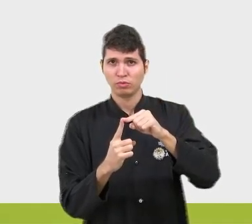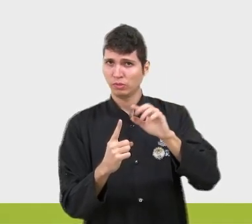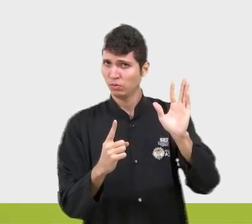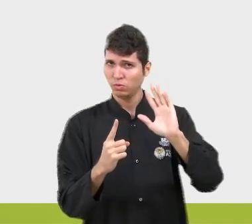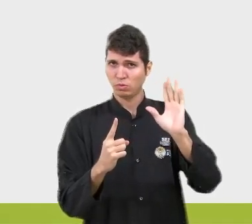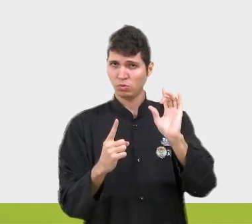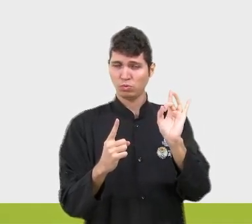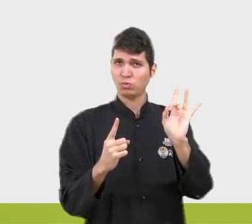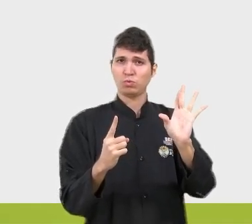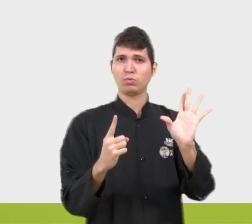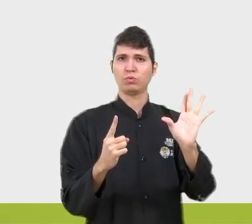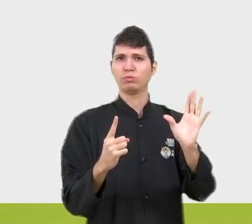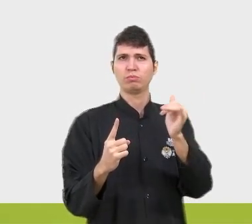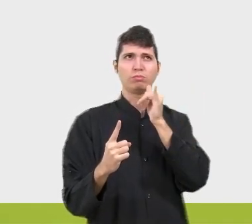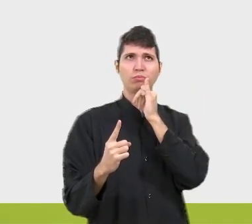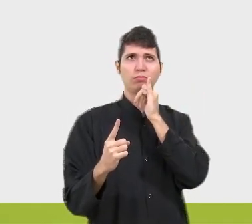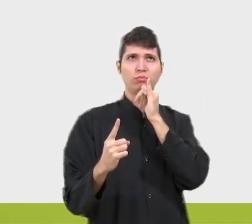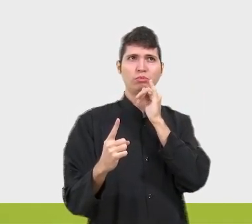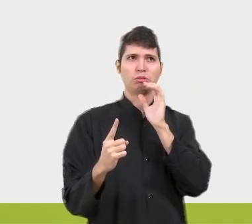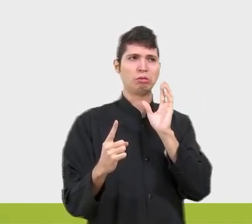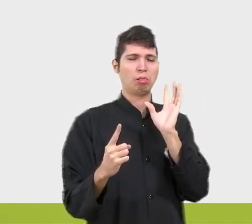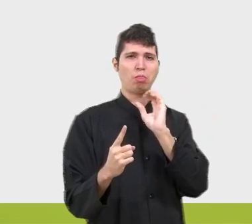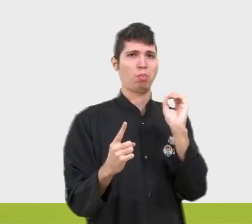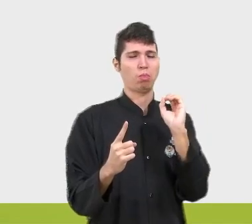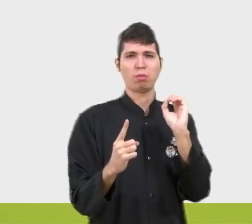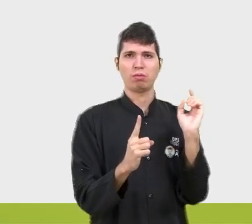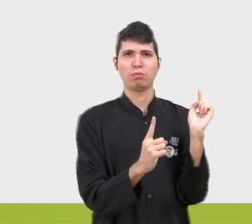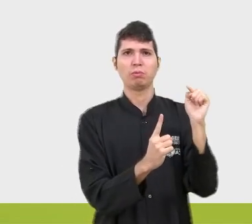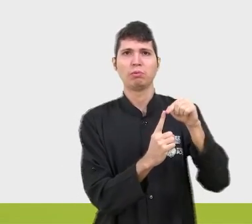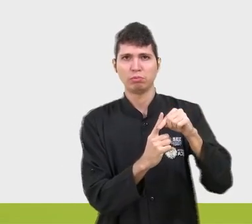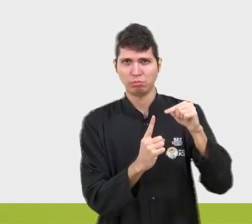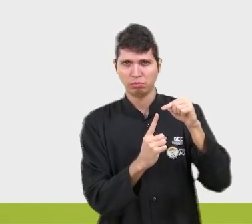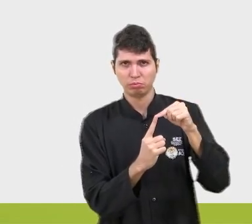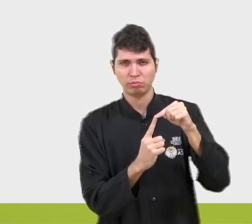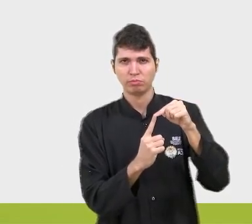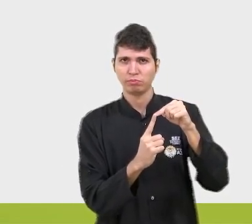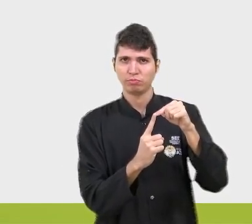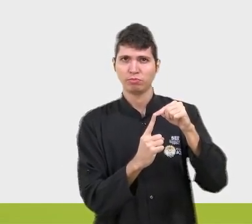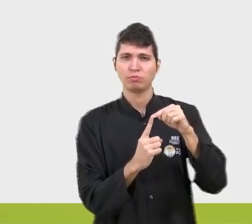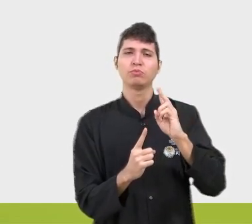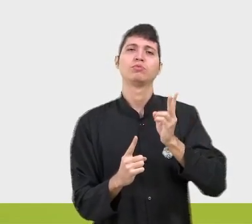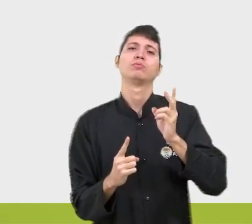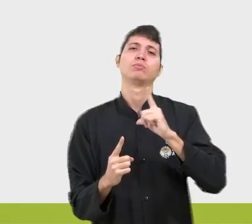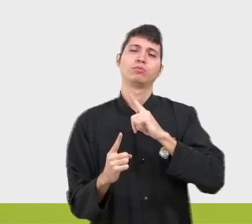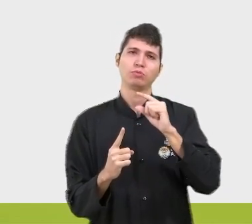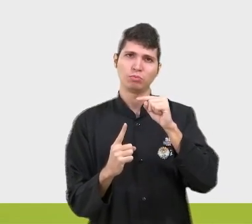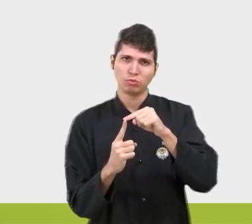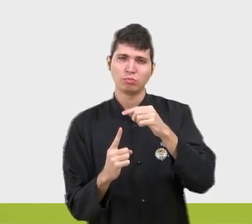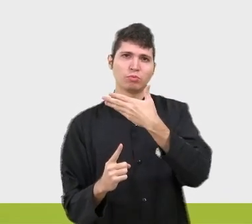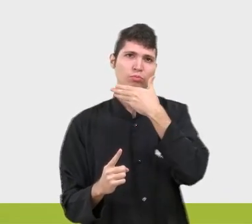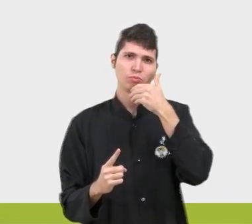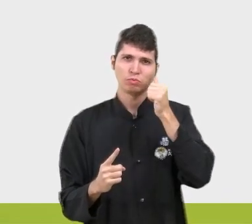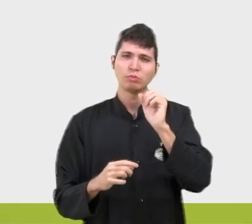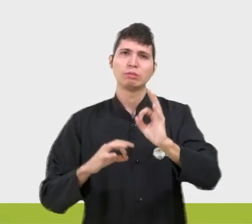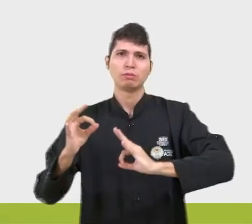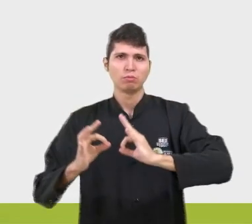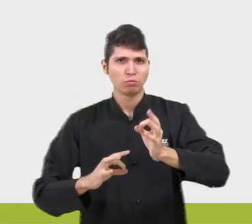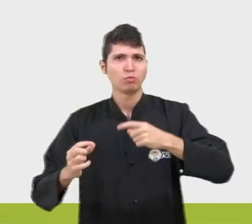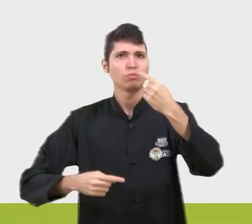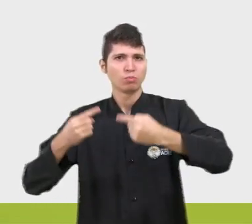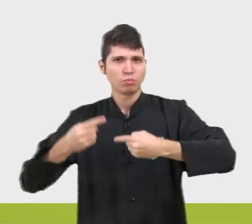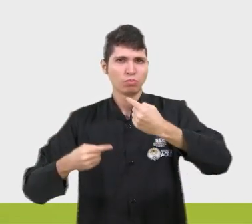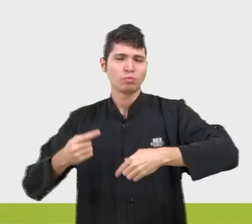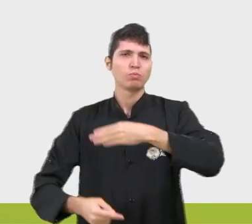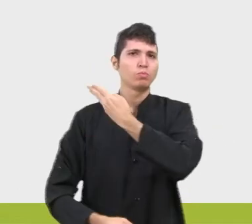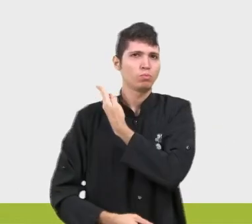para regionalizar sem nenhum objetivo, mas tem um objetivo final que sempre voltado para melhorias, planejamentos e políticas